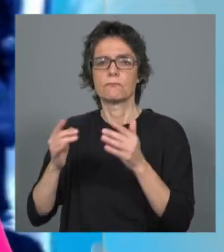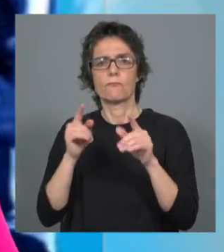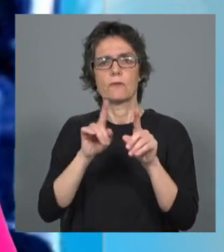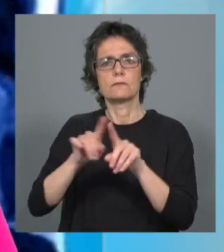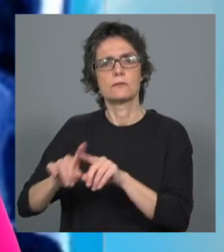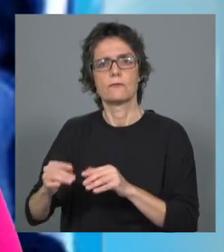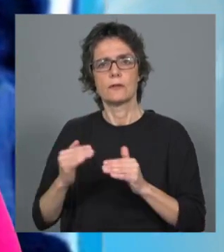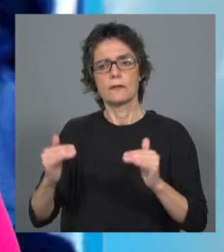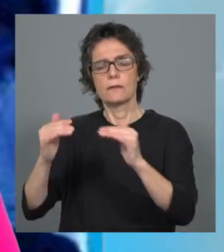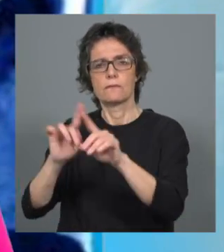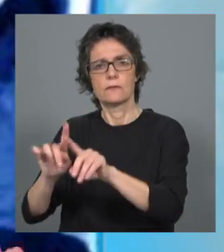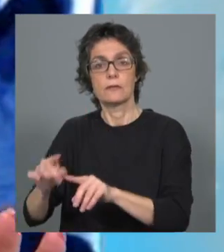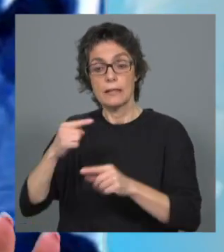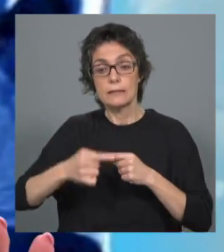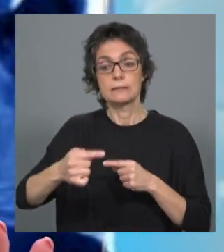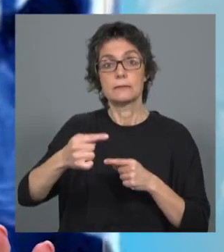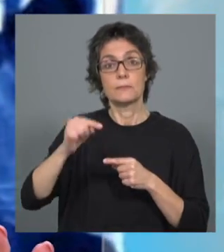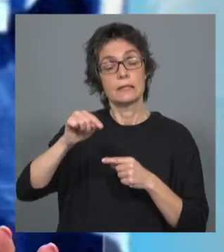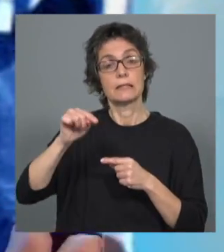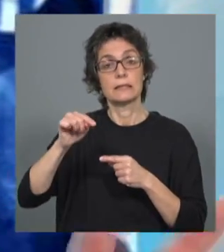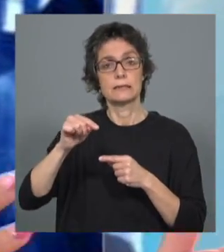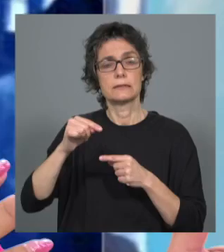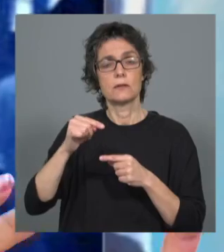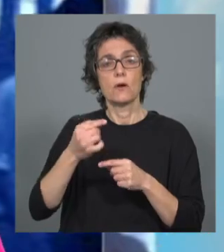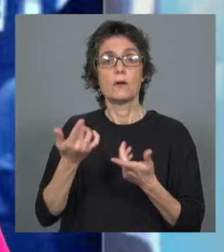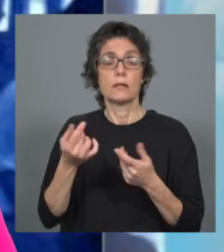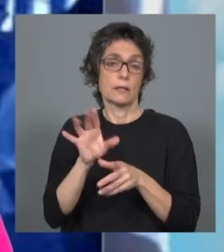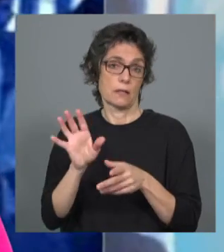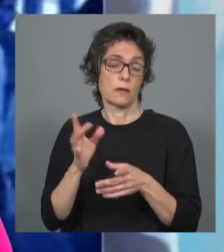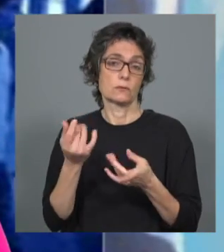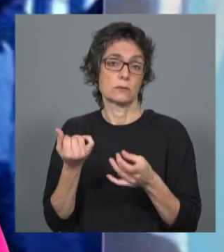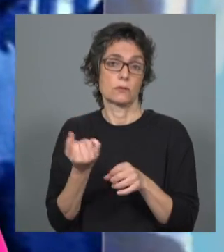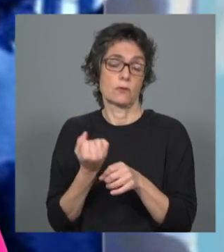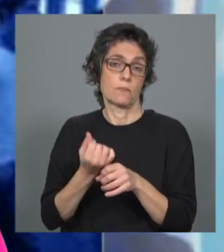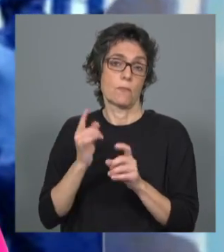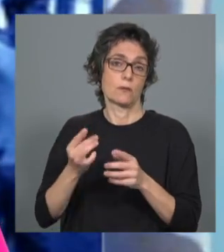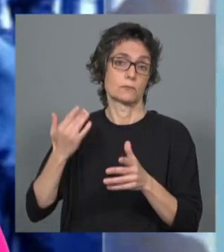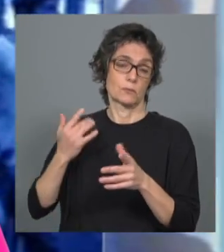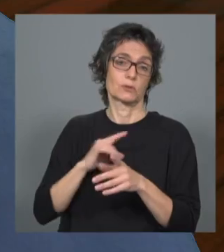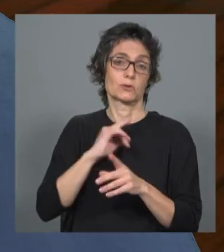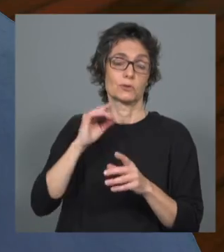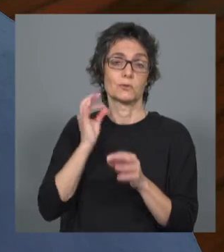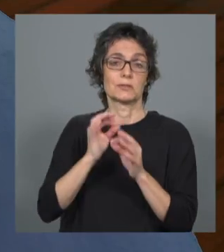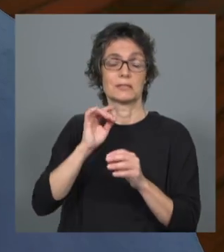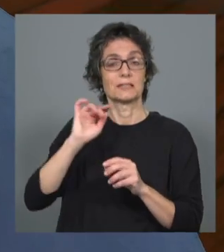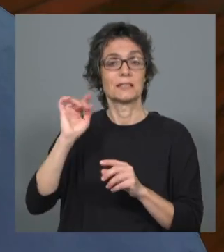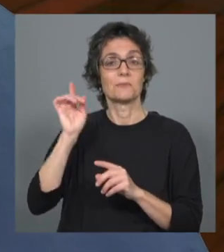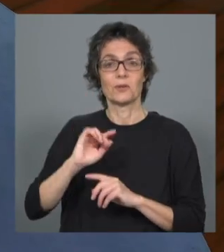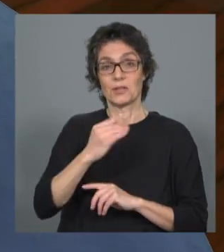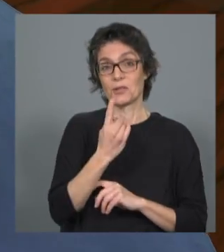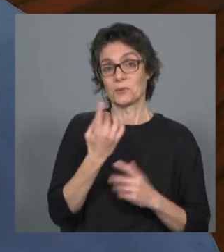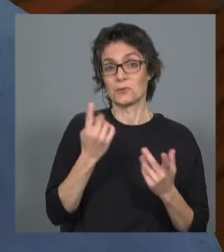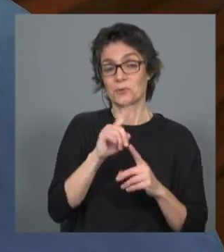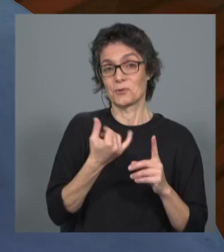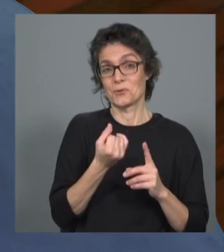assim dizer, nesta semana, mas que pressupõe um trabalho desde o dia 1 de setembro de 2020. Na verdade, é um caminho que